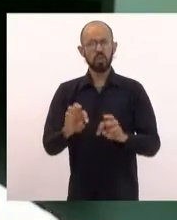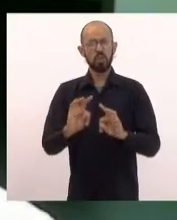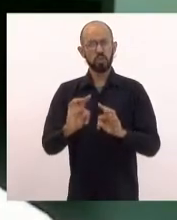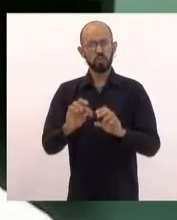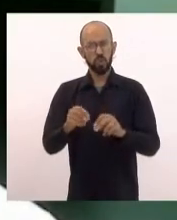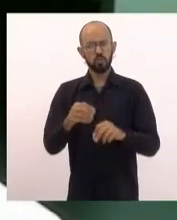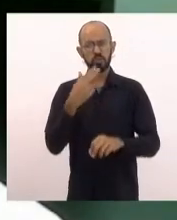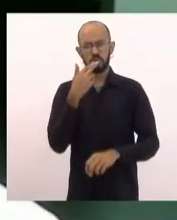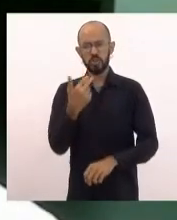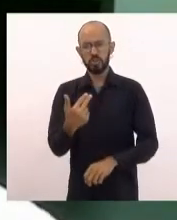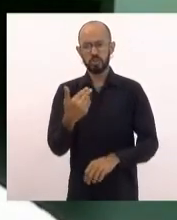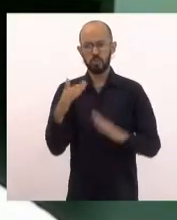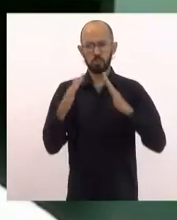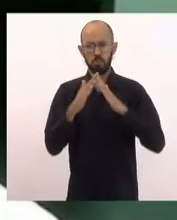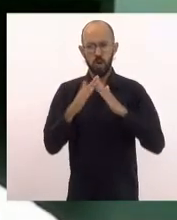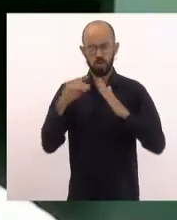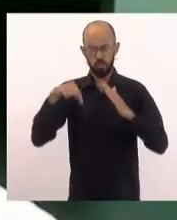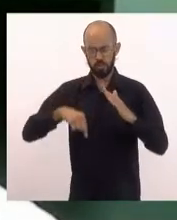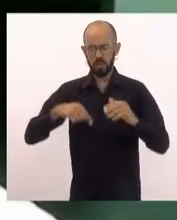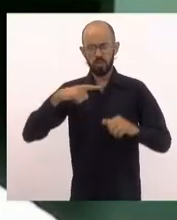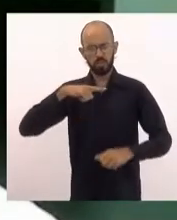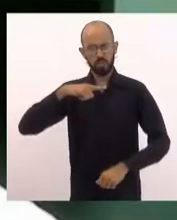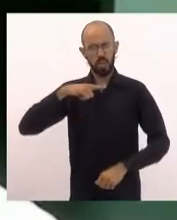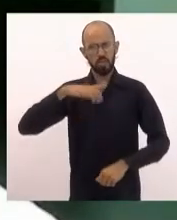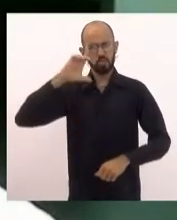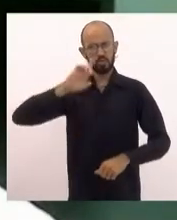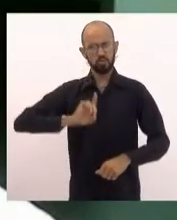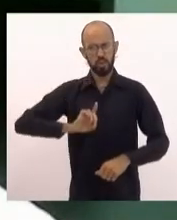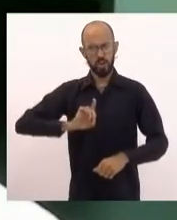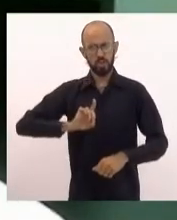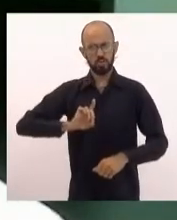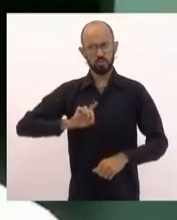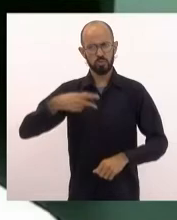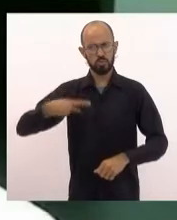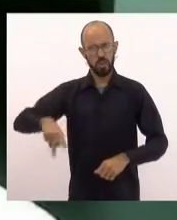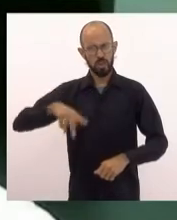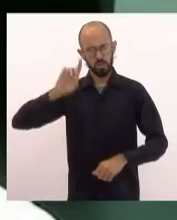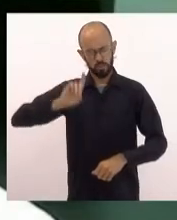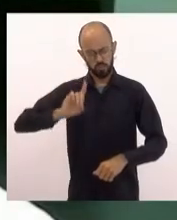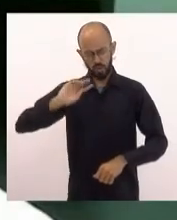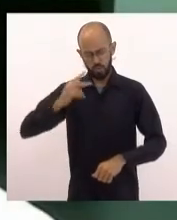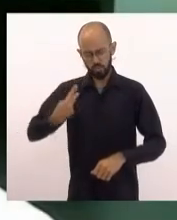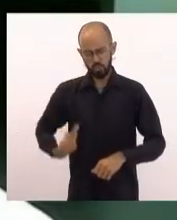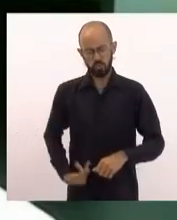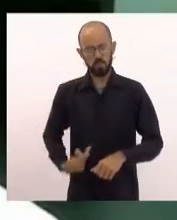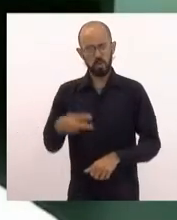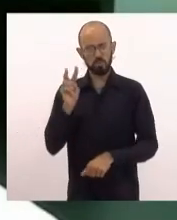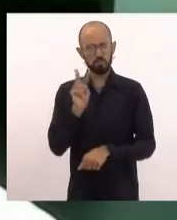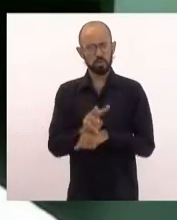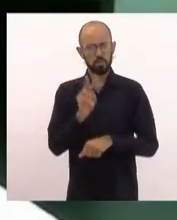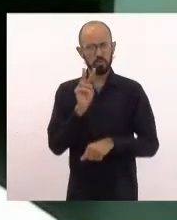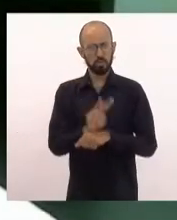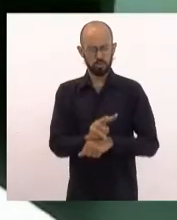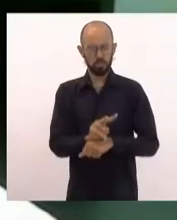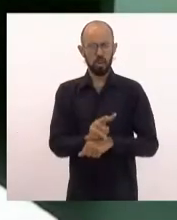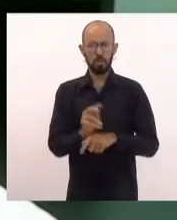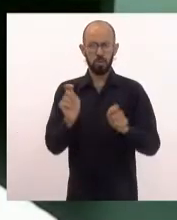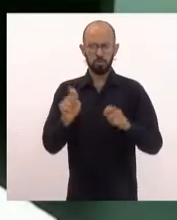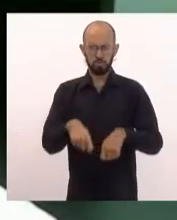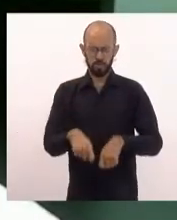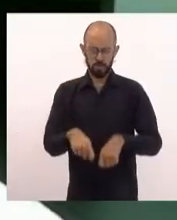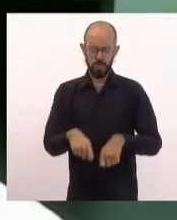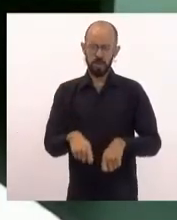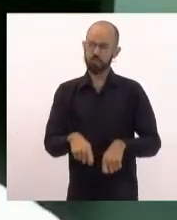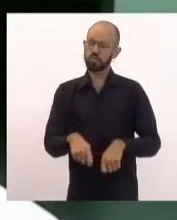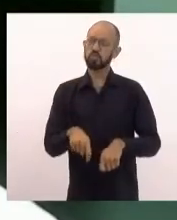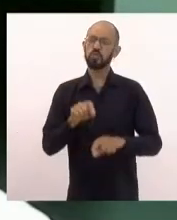aqui vivem terão seus direitos humanos resguardados e a possibilidade de